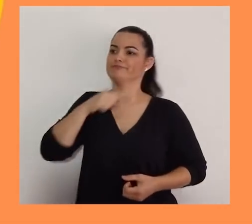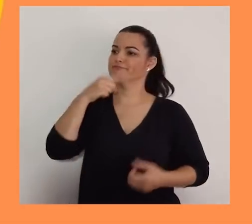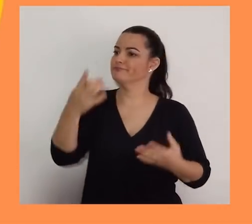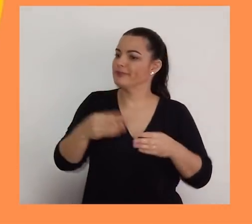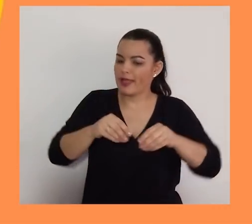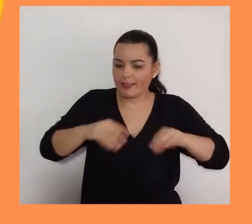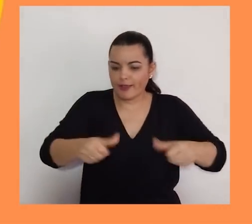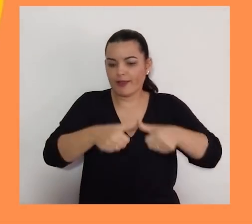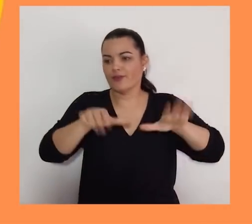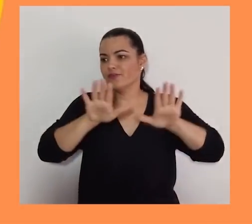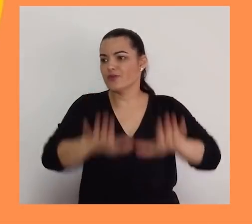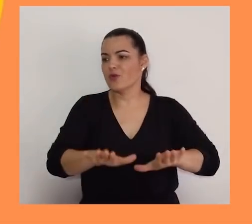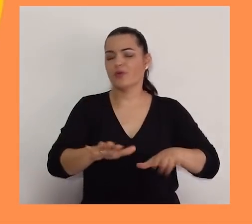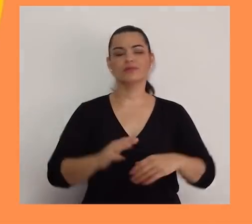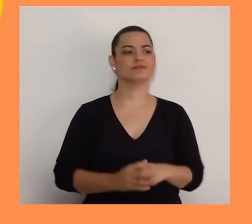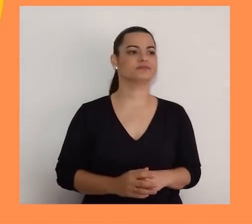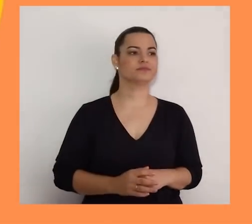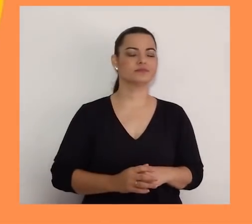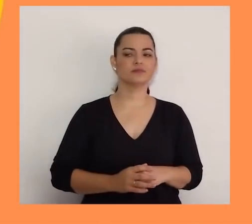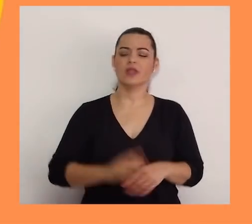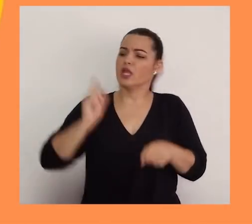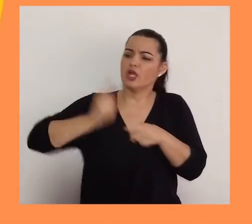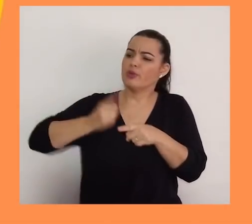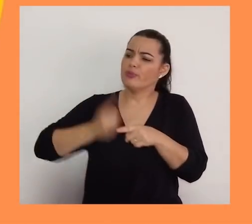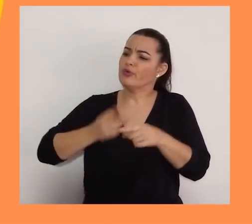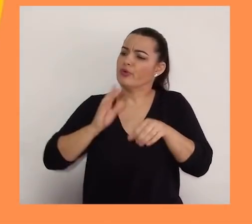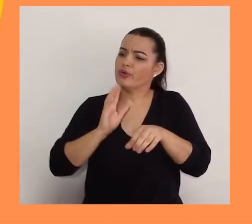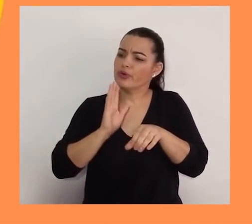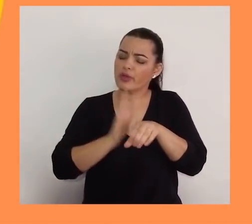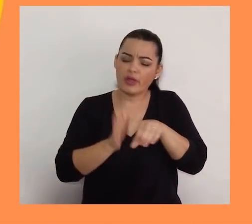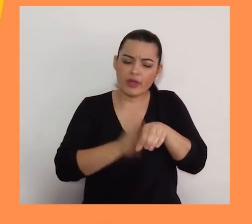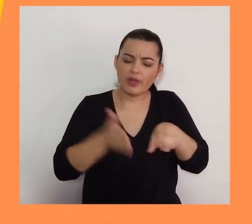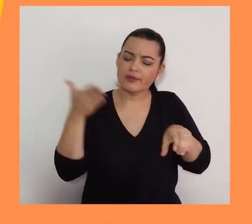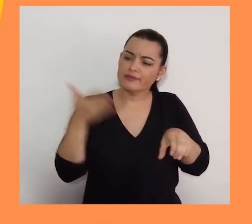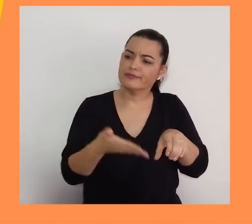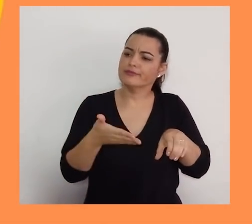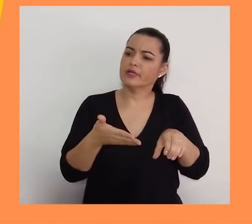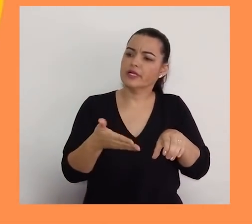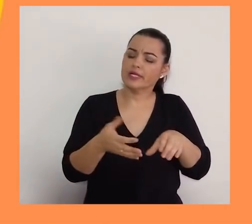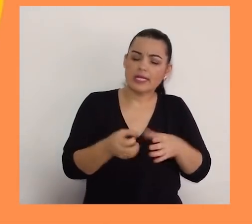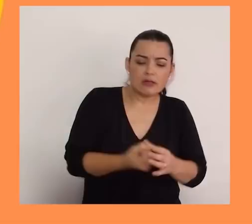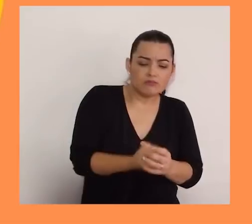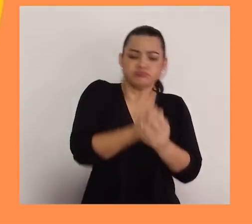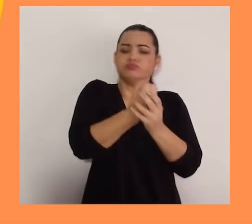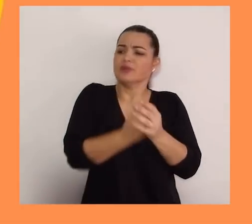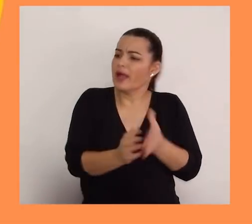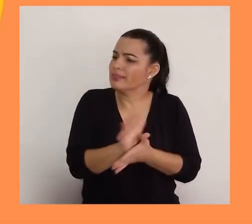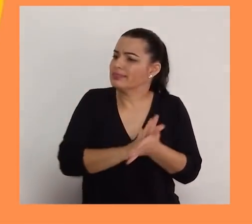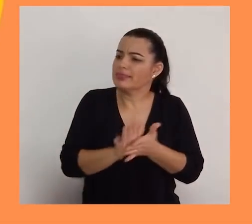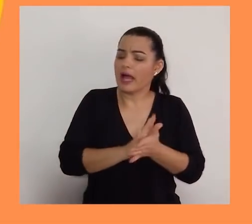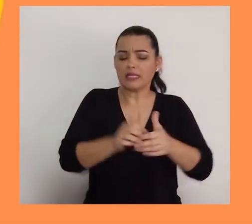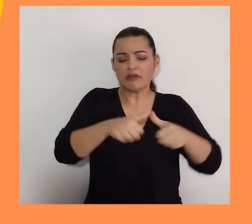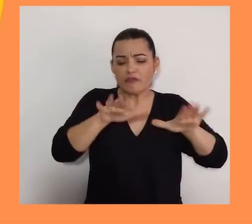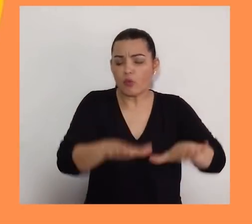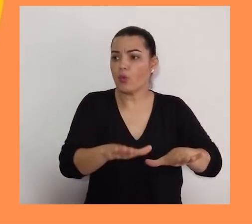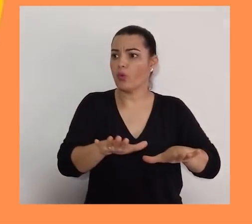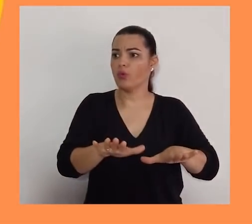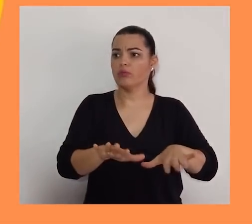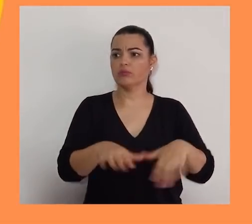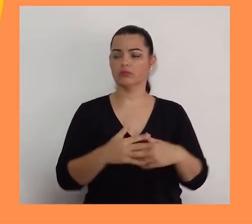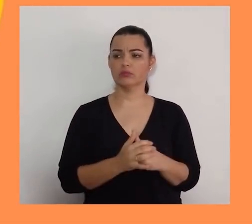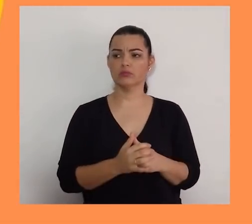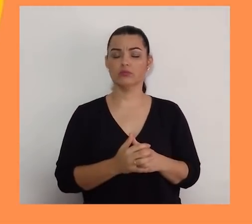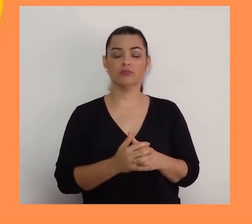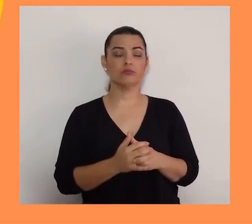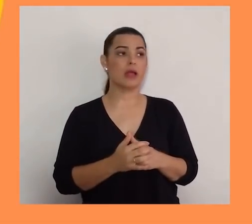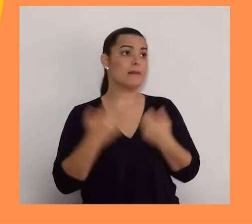Então, a neta chamou Cachorro. o Totó para ajudar a puxar o rabanete. E o Totó